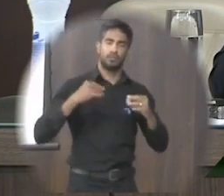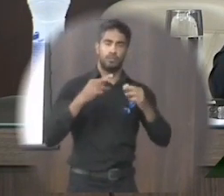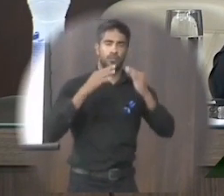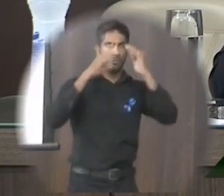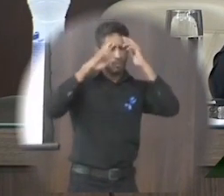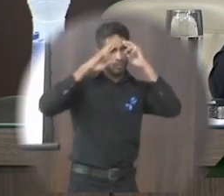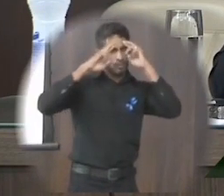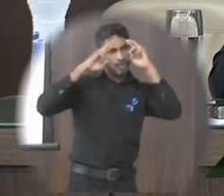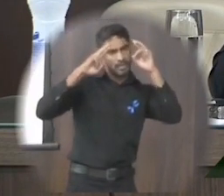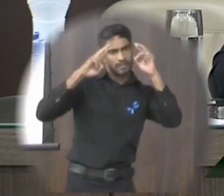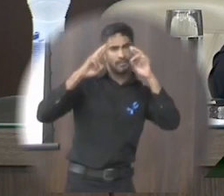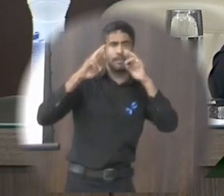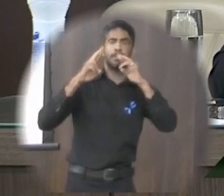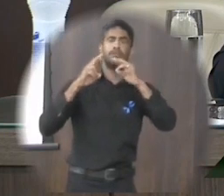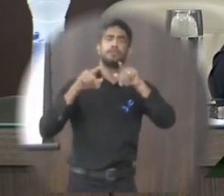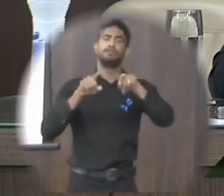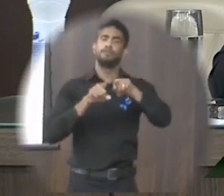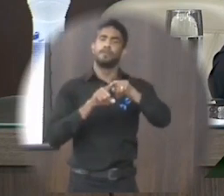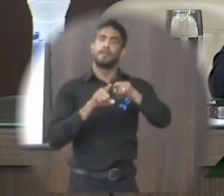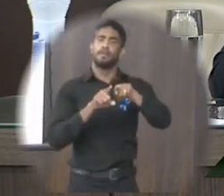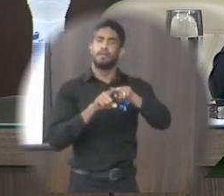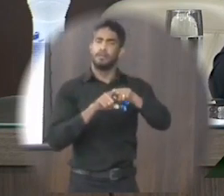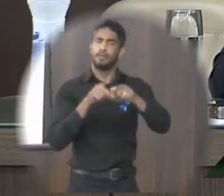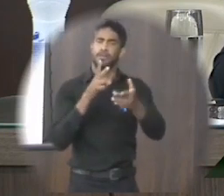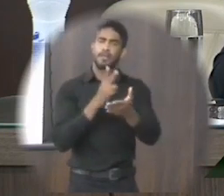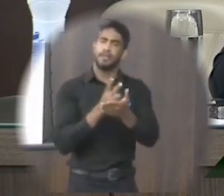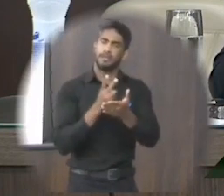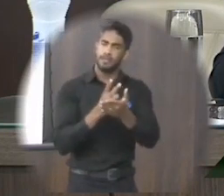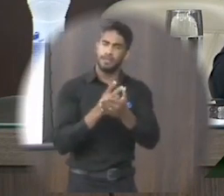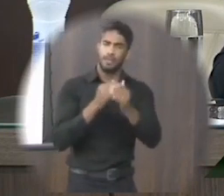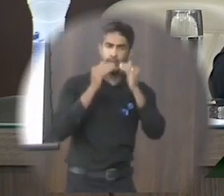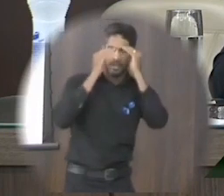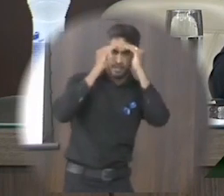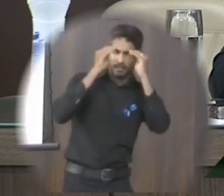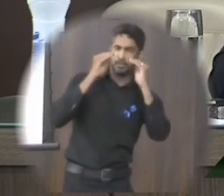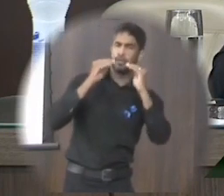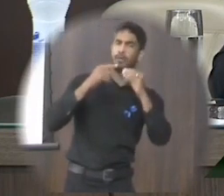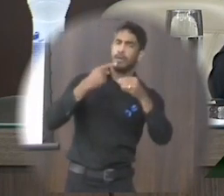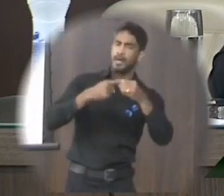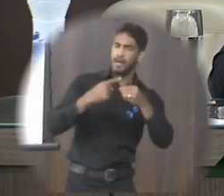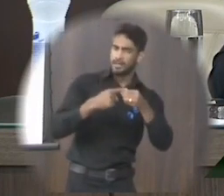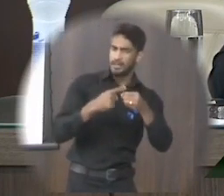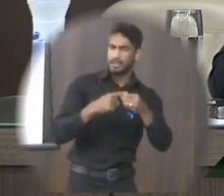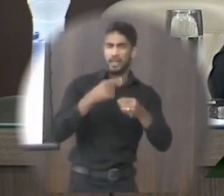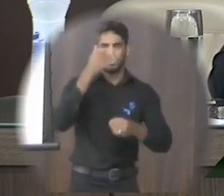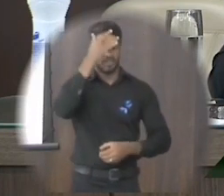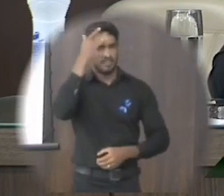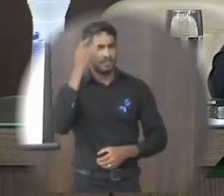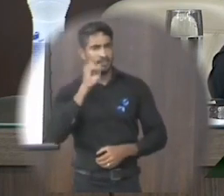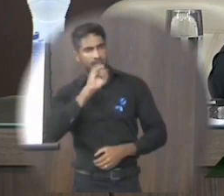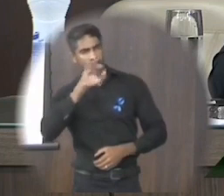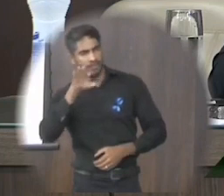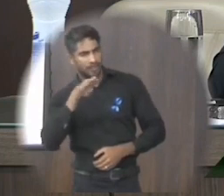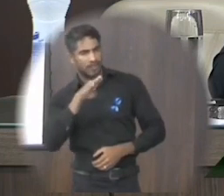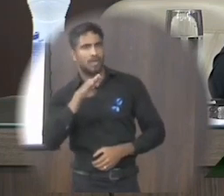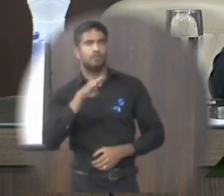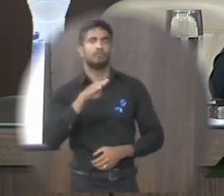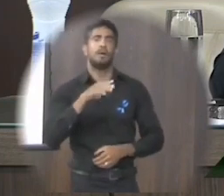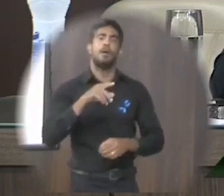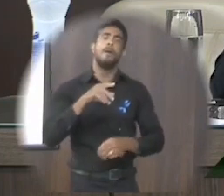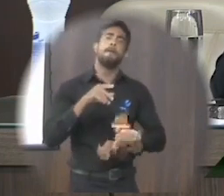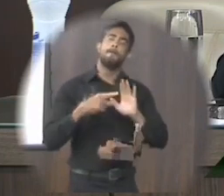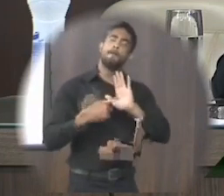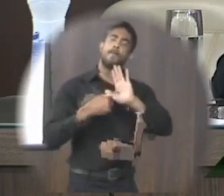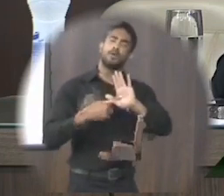e consideração, pois sempre dignificou a cidade e o povo genalbense, demonstrando que o empreendedorismo e o trabalho